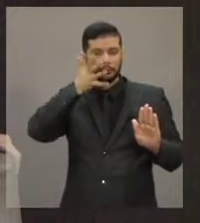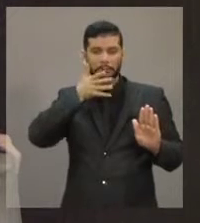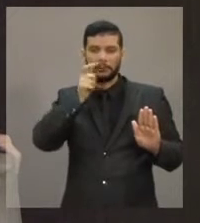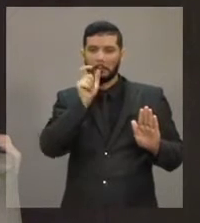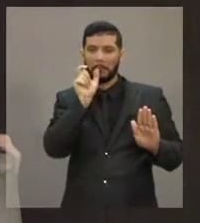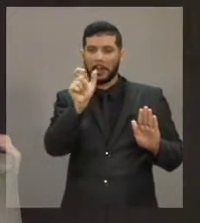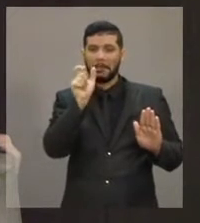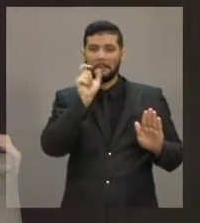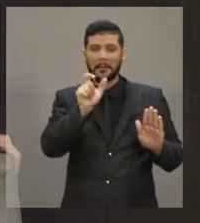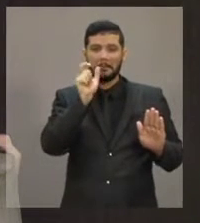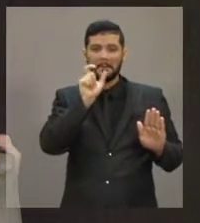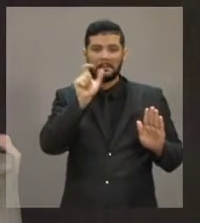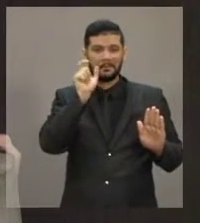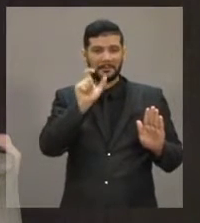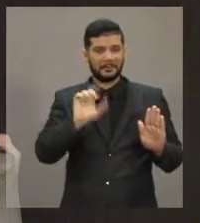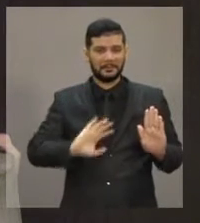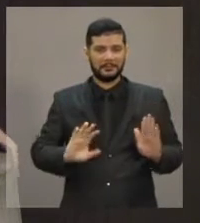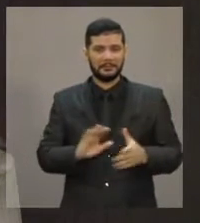palavras.